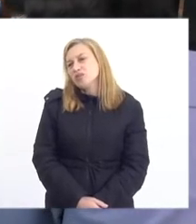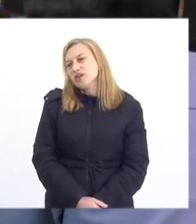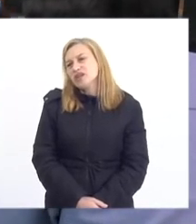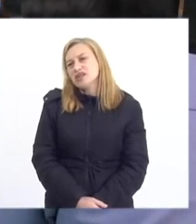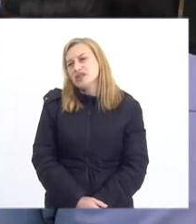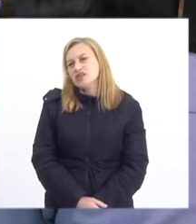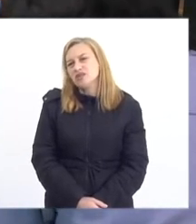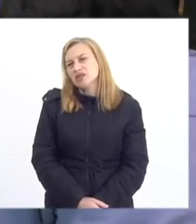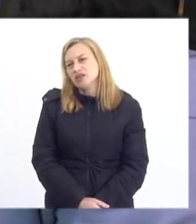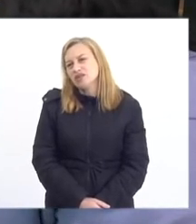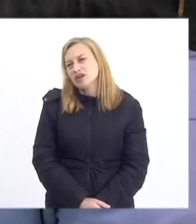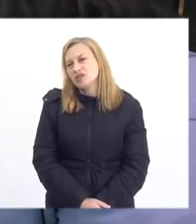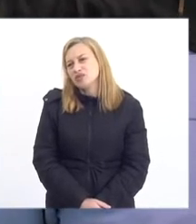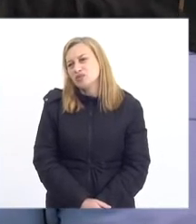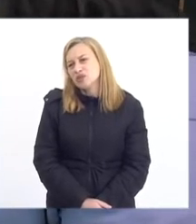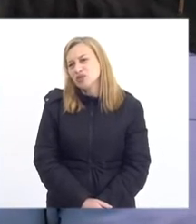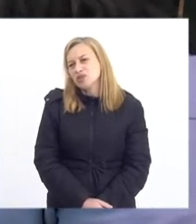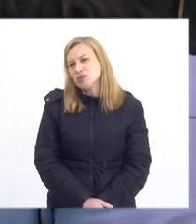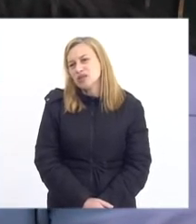Então tá bom. Então,